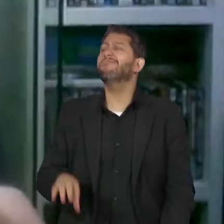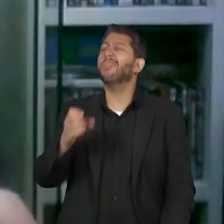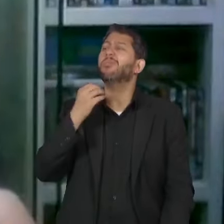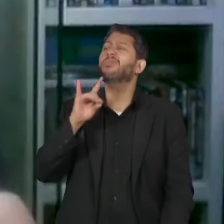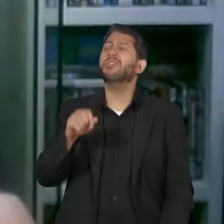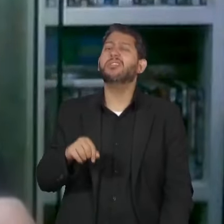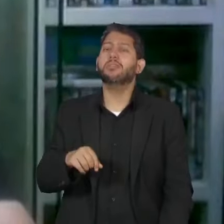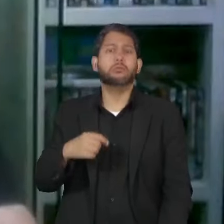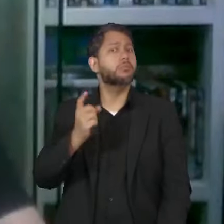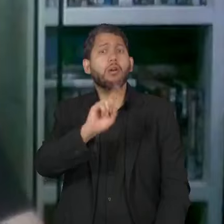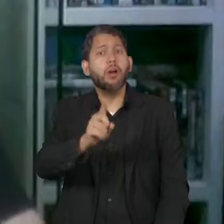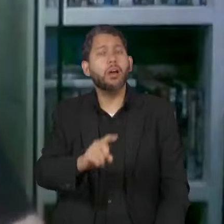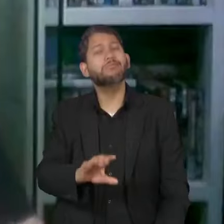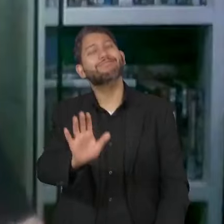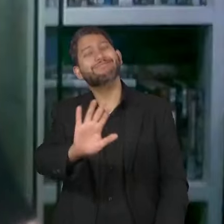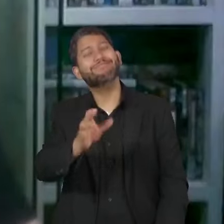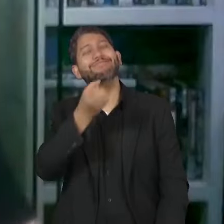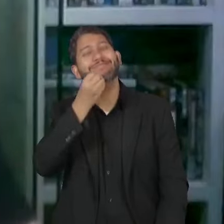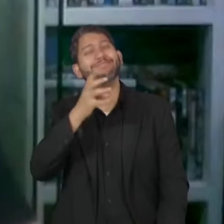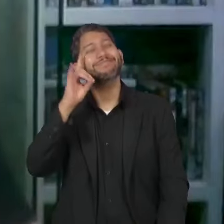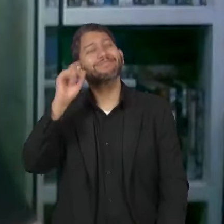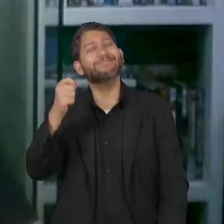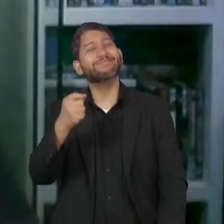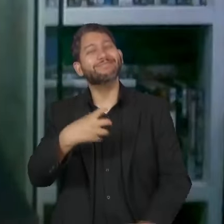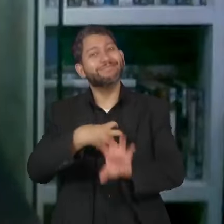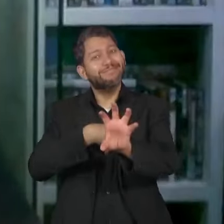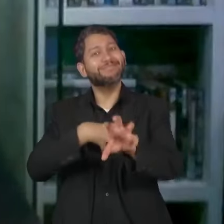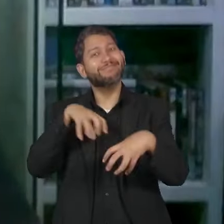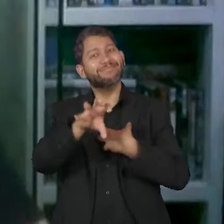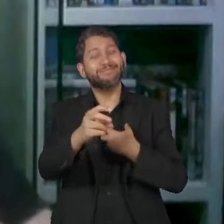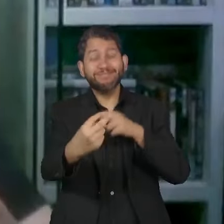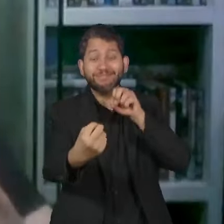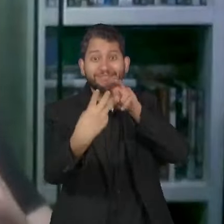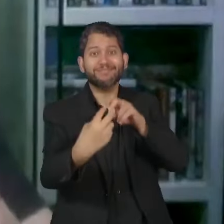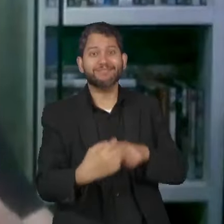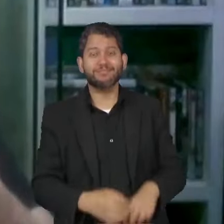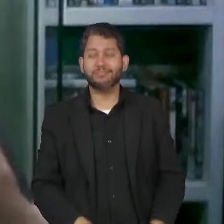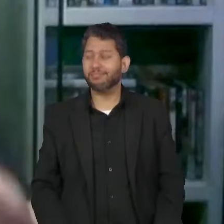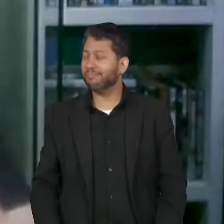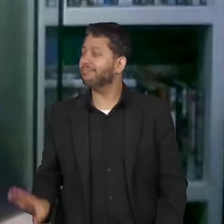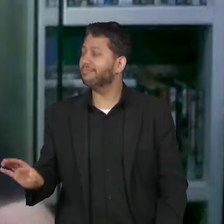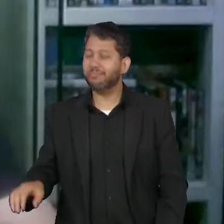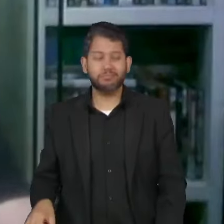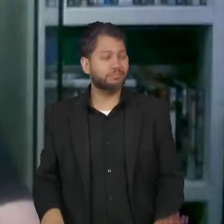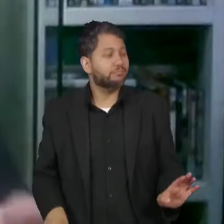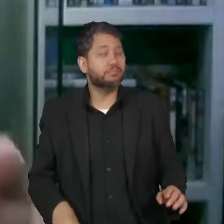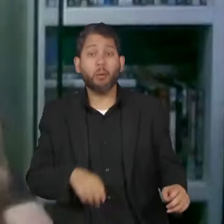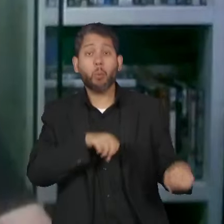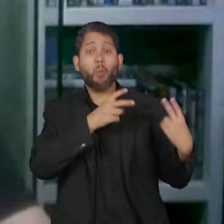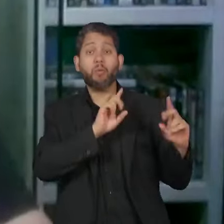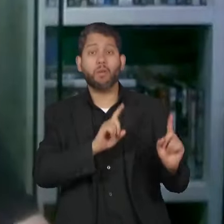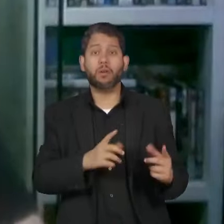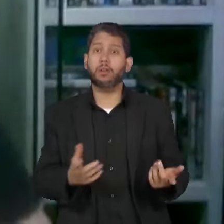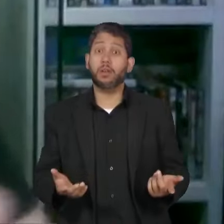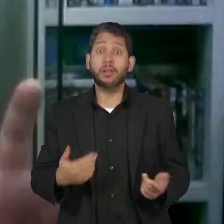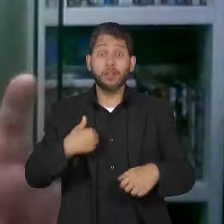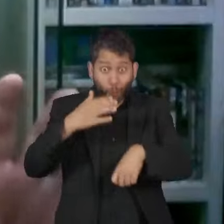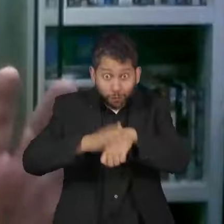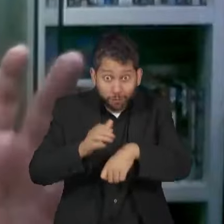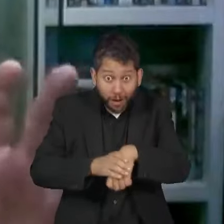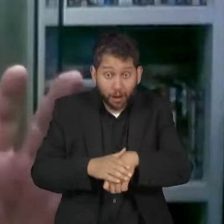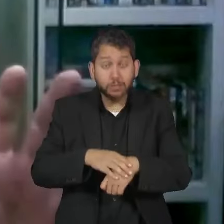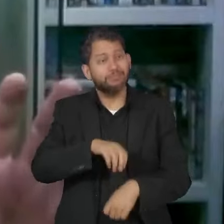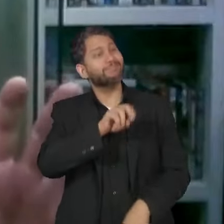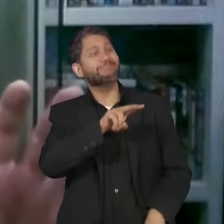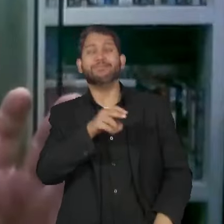e olho no olho da pessoa. Isso é interessante, porque eu posso não ter esse hábito, mas eu começo a fazer e as pessoas começam a retribuir. No início